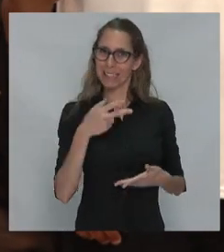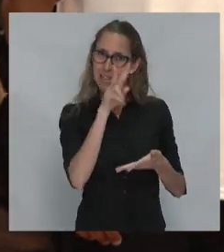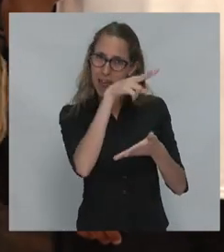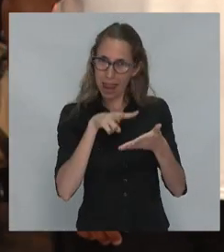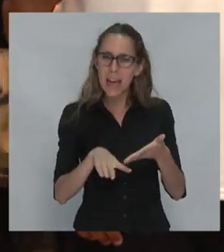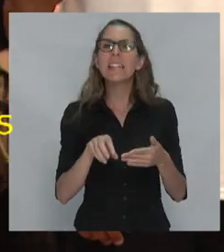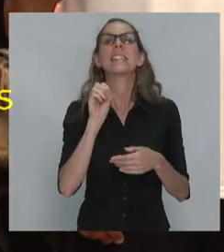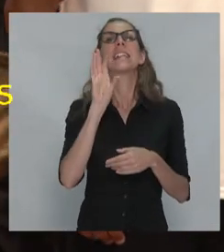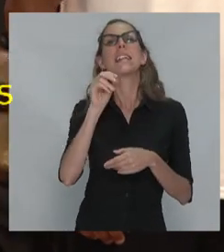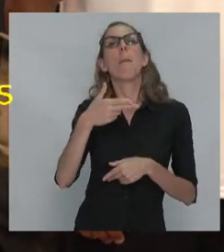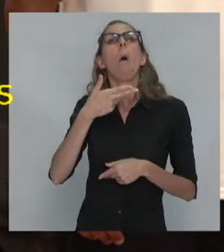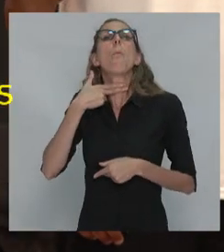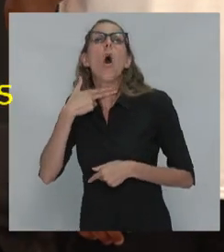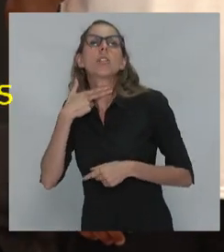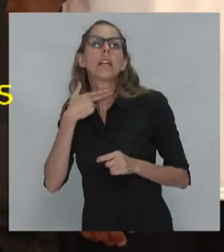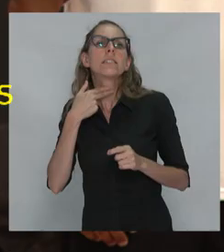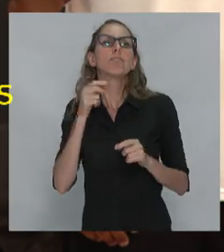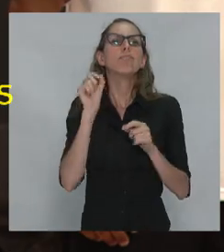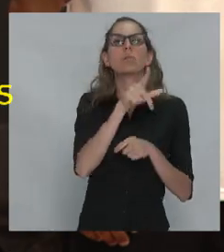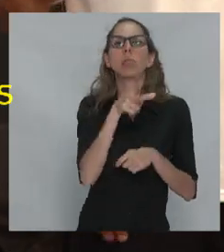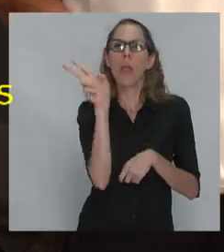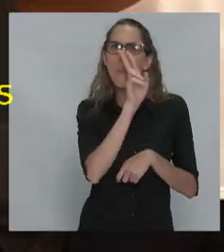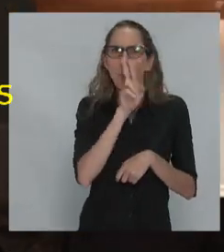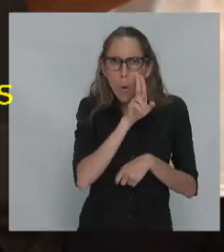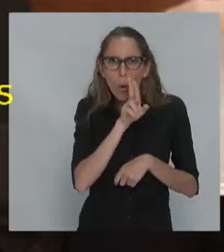Mulheres, de Conceição Evaristo.